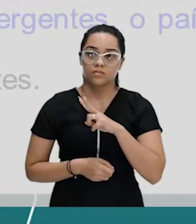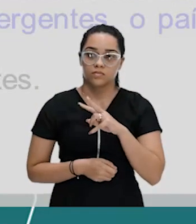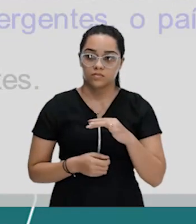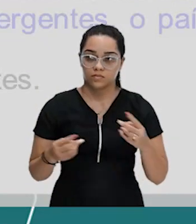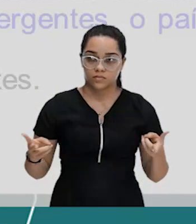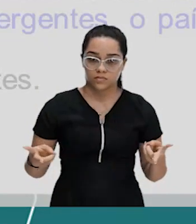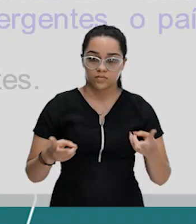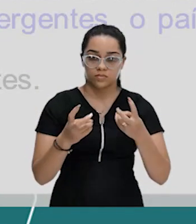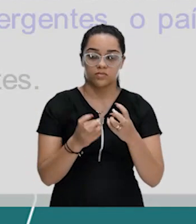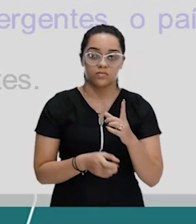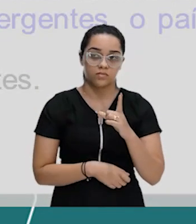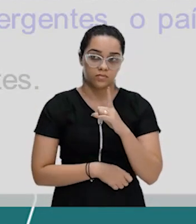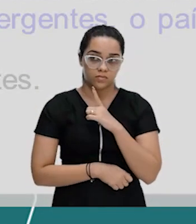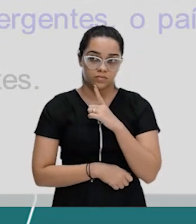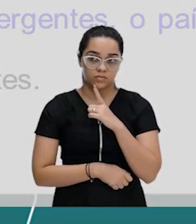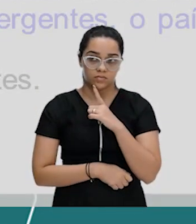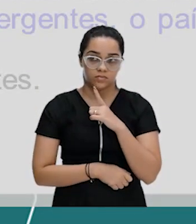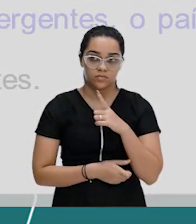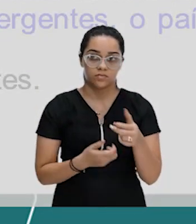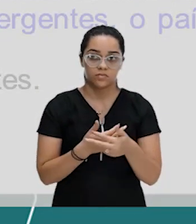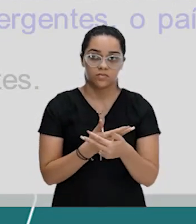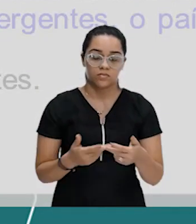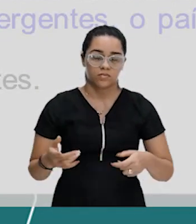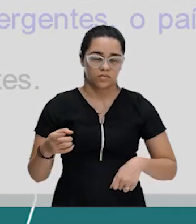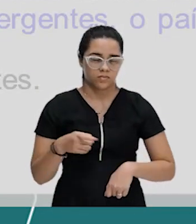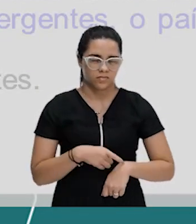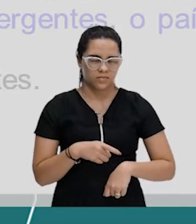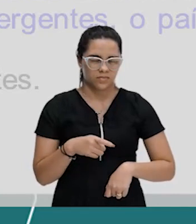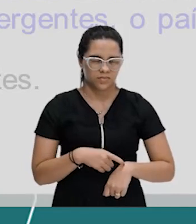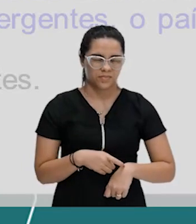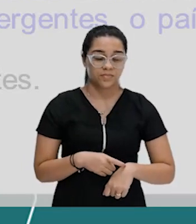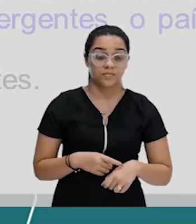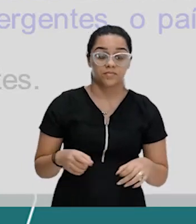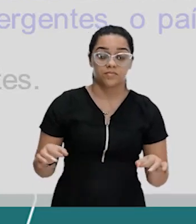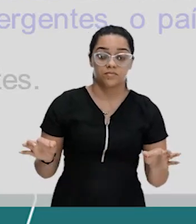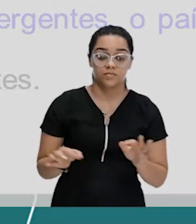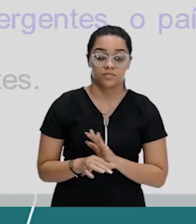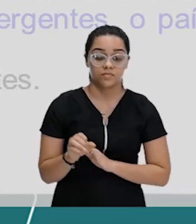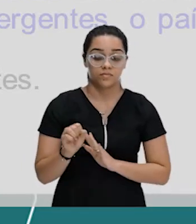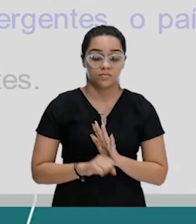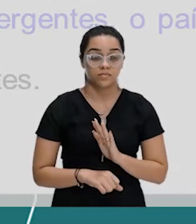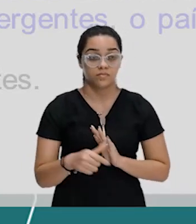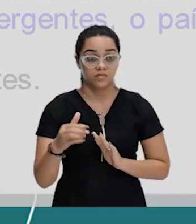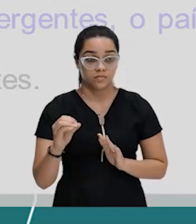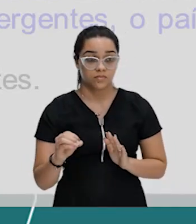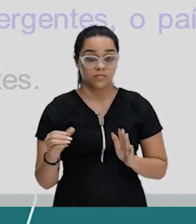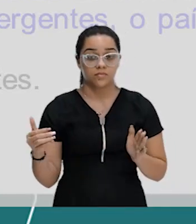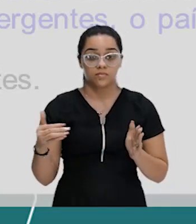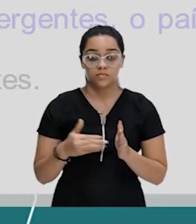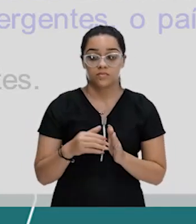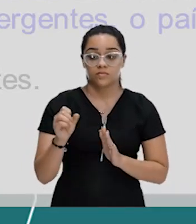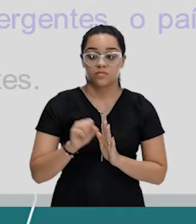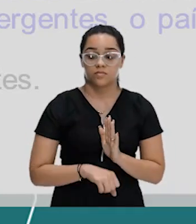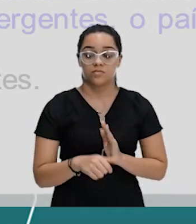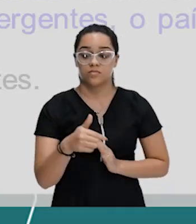observar nesses tempos presentes, do final do século XX e do início do século XXI,